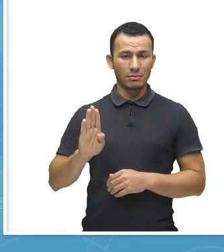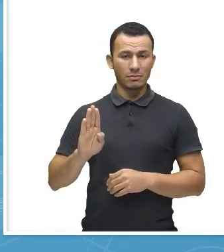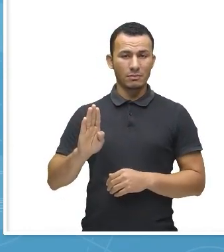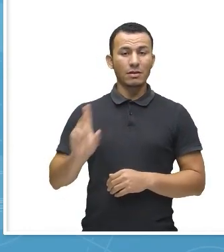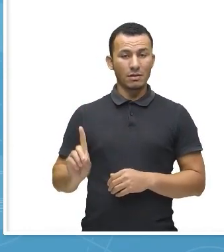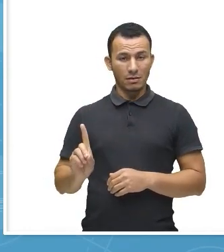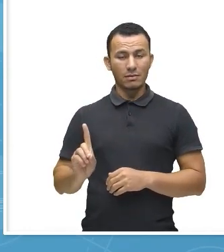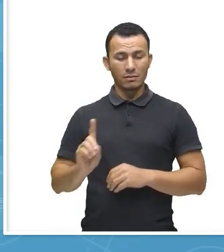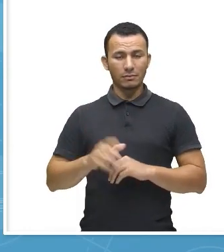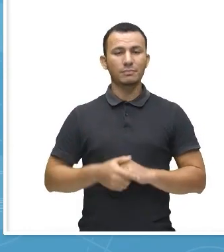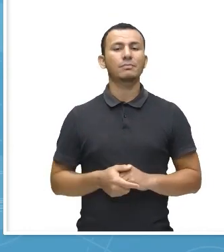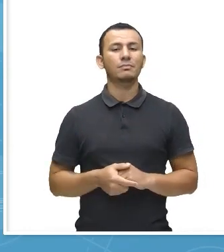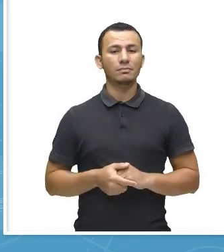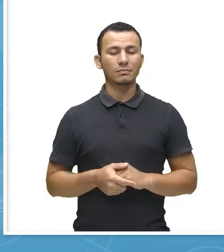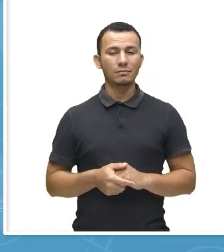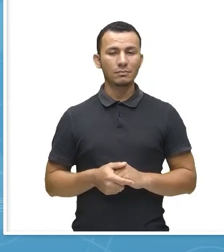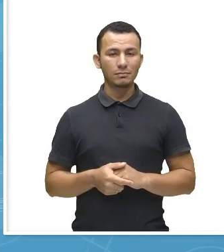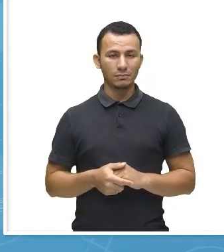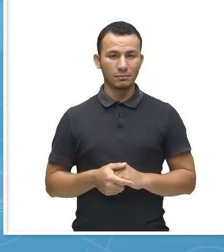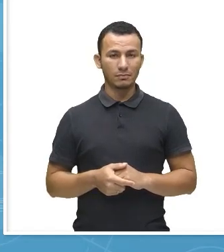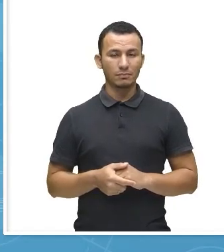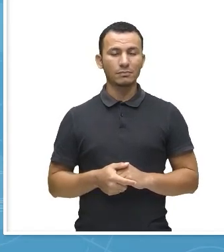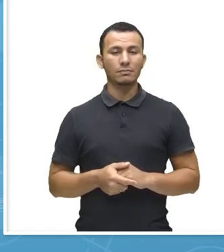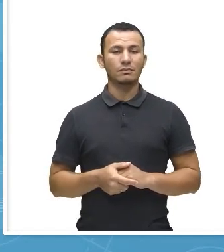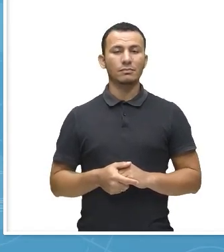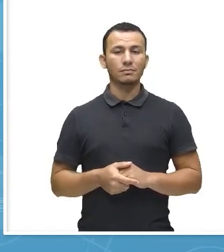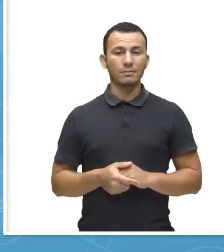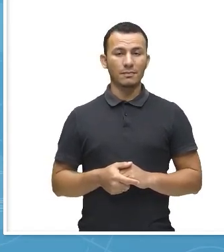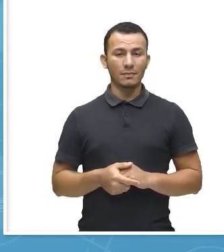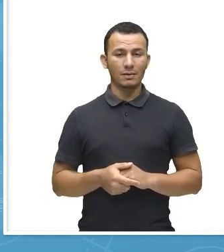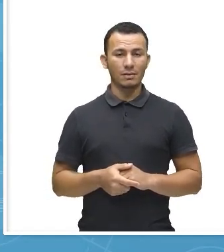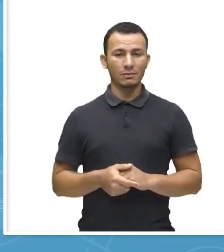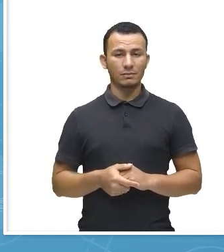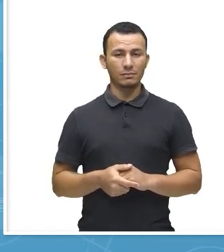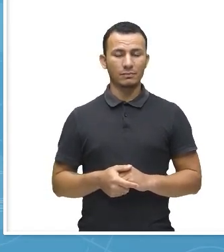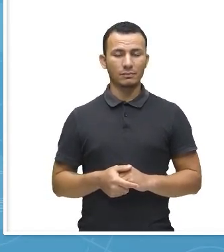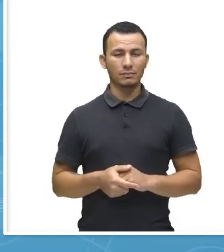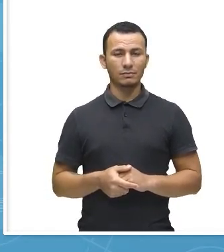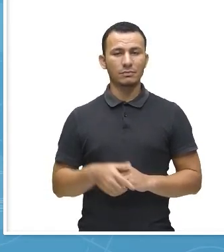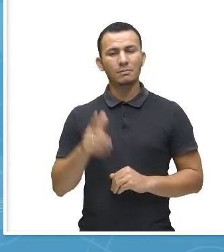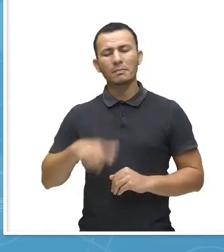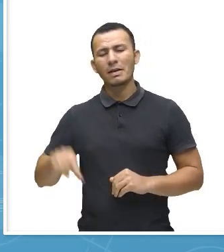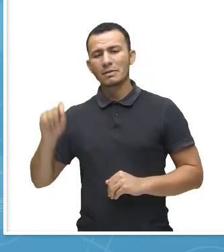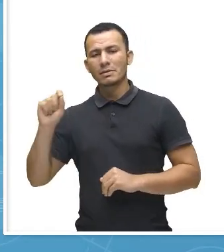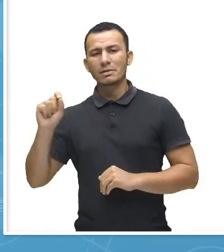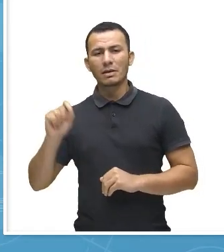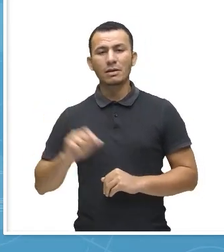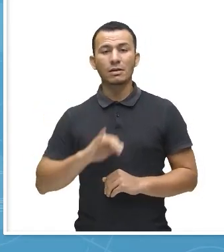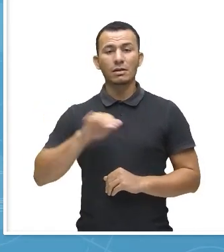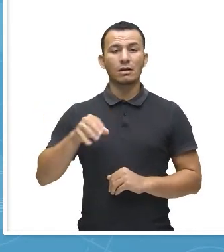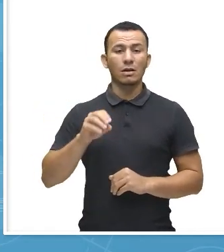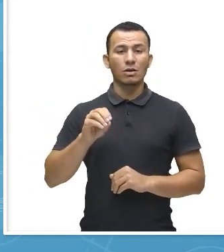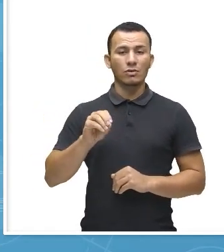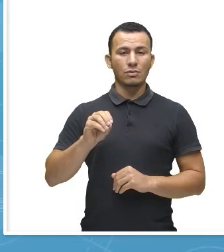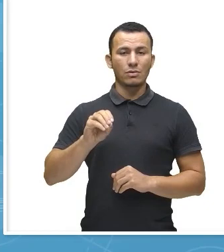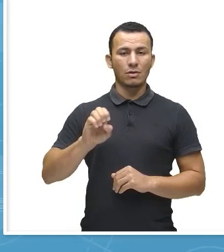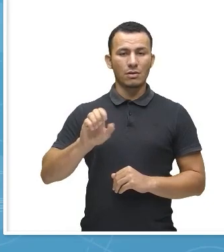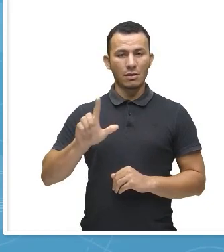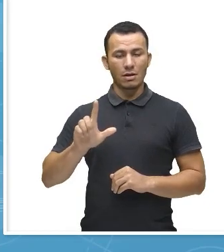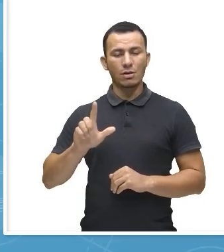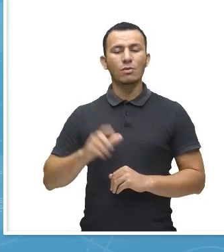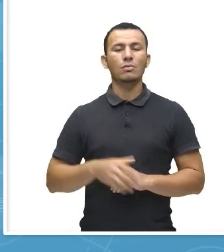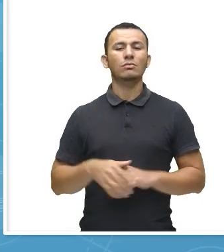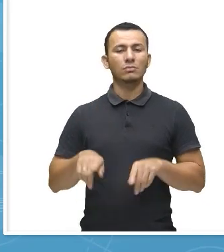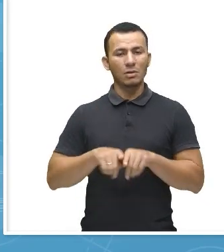e B, né, ali das nossas afirmações. Temos quem mais? O Joel Henrique, que respondeu